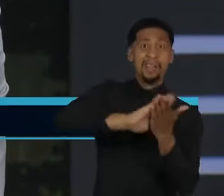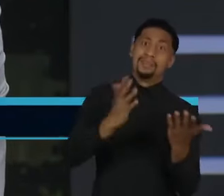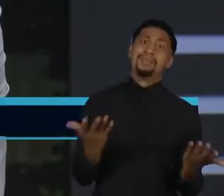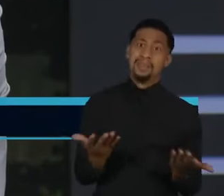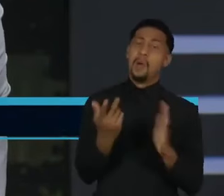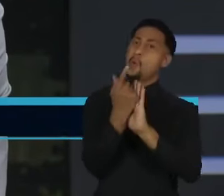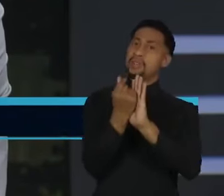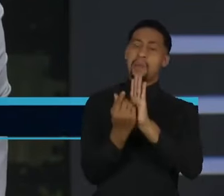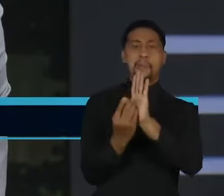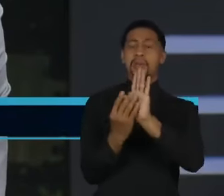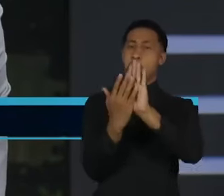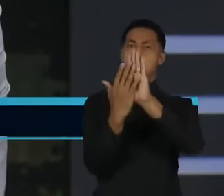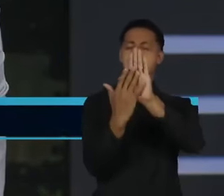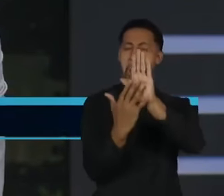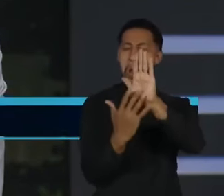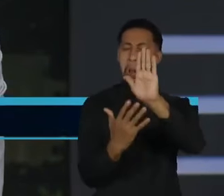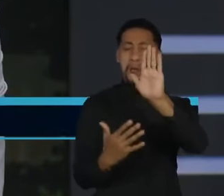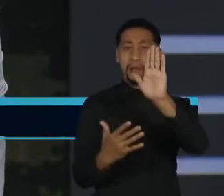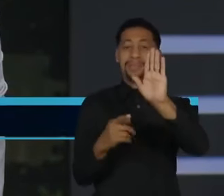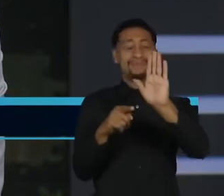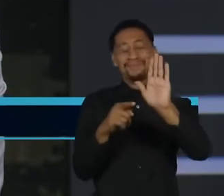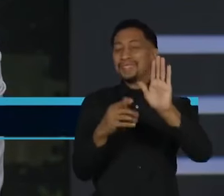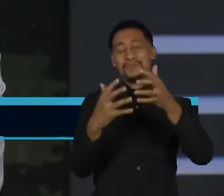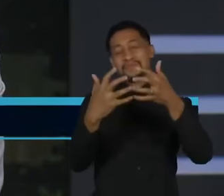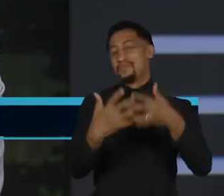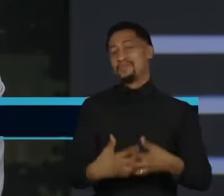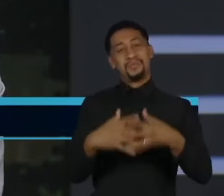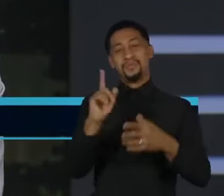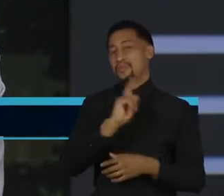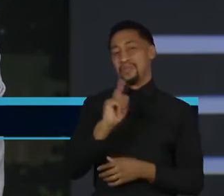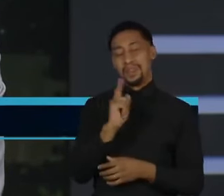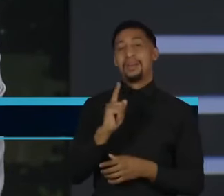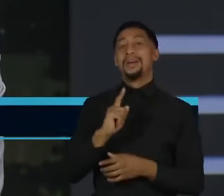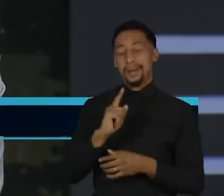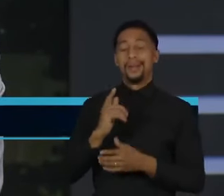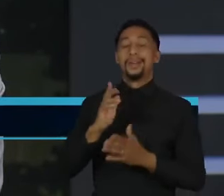orçamento uma peça ineficiente e eficaz e você aumenta cada vez mais o déficit público.